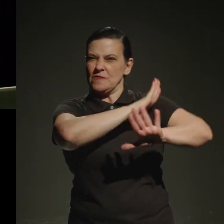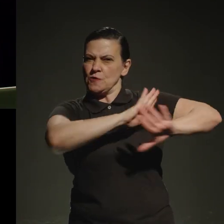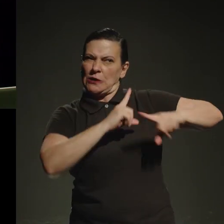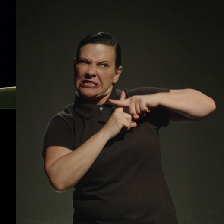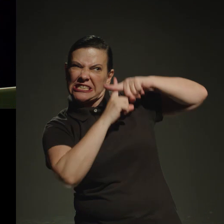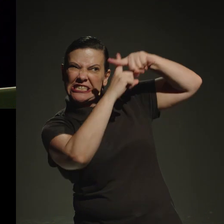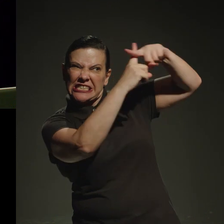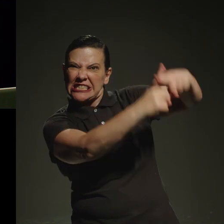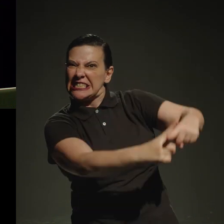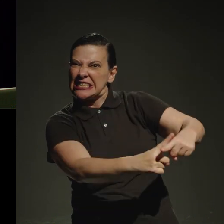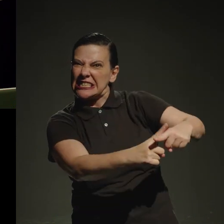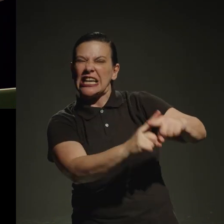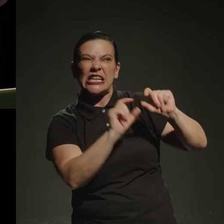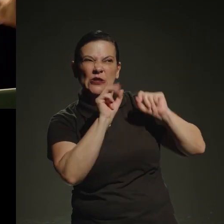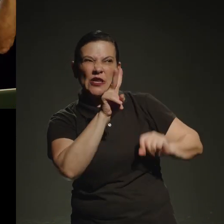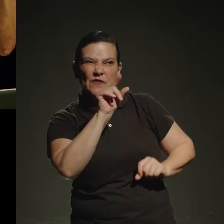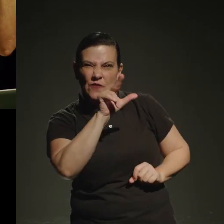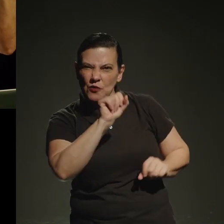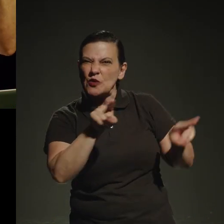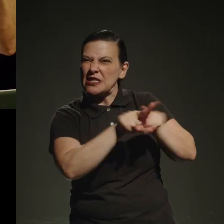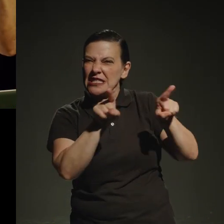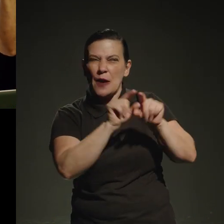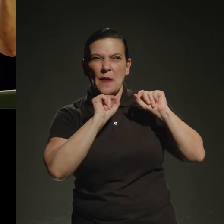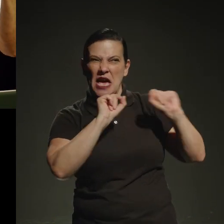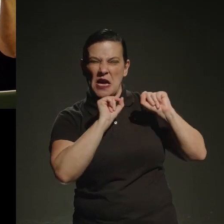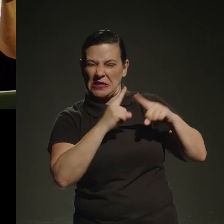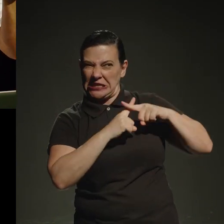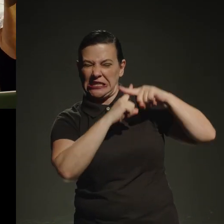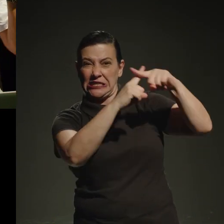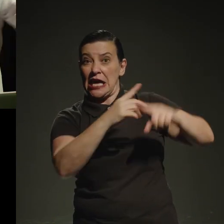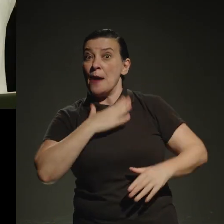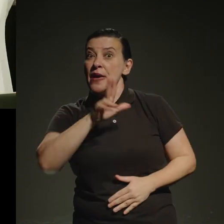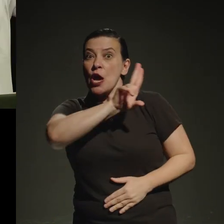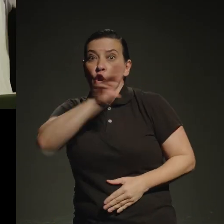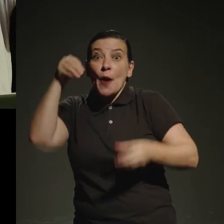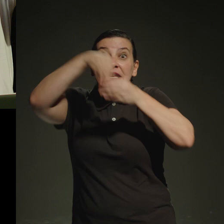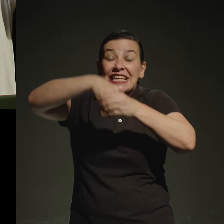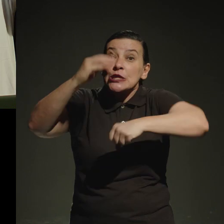bestial, falange de guns e chucaveira, meu nome em boca de sapo, definitivamente,